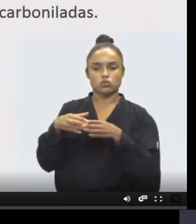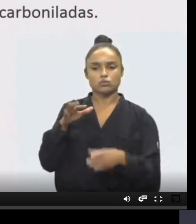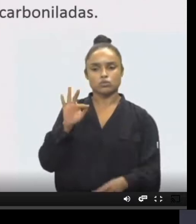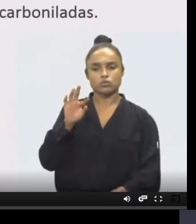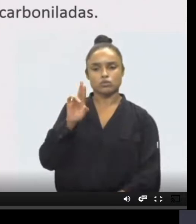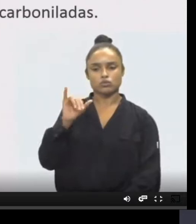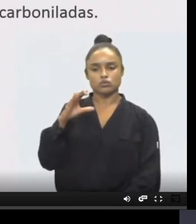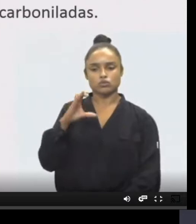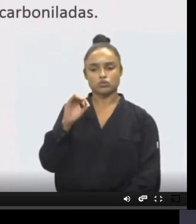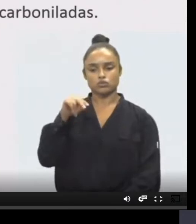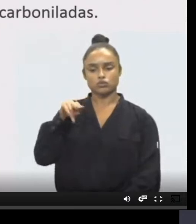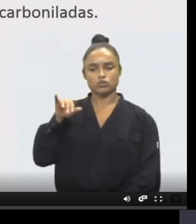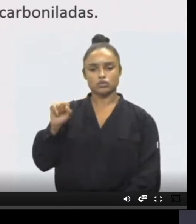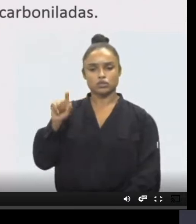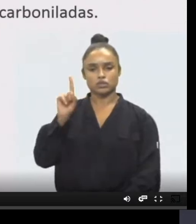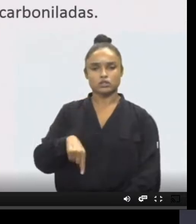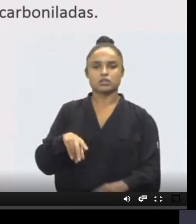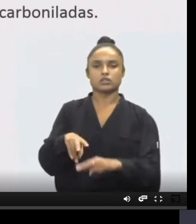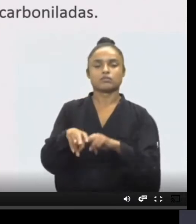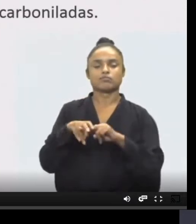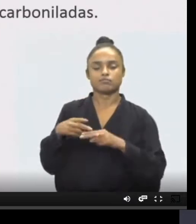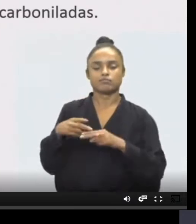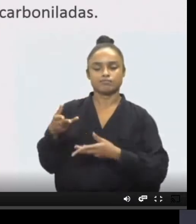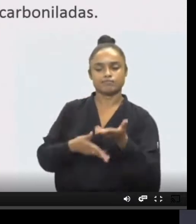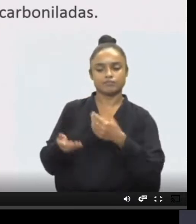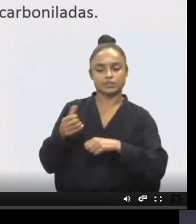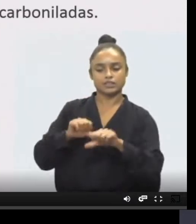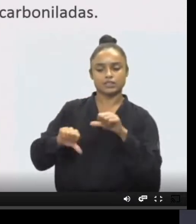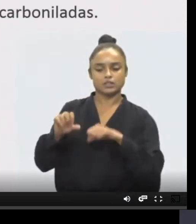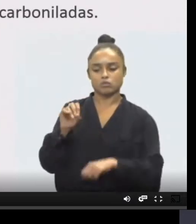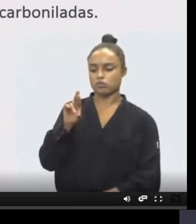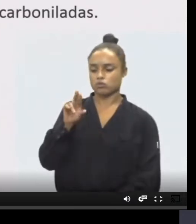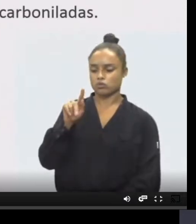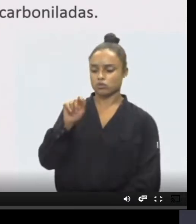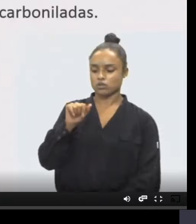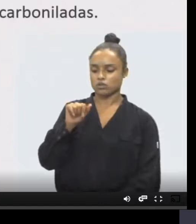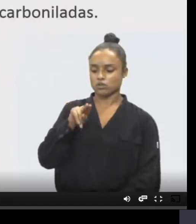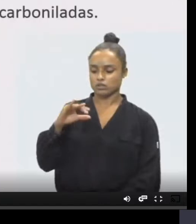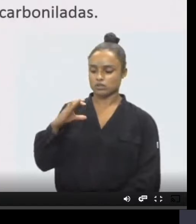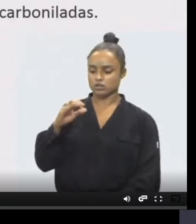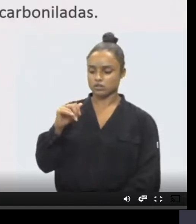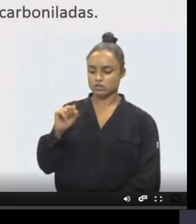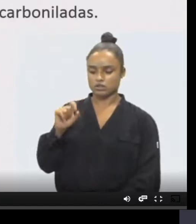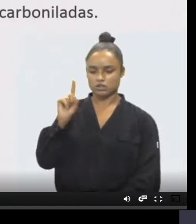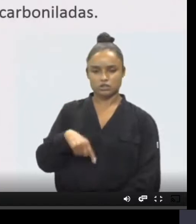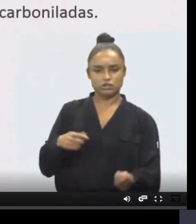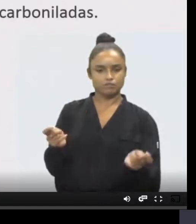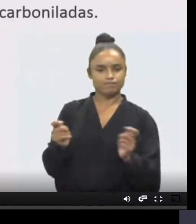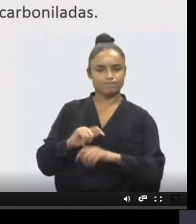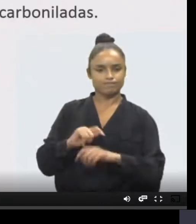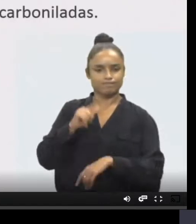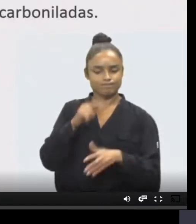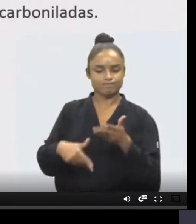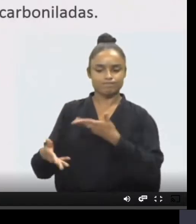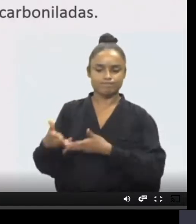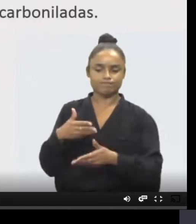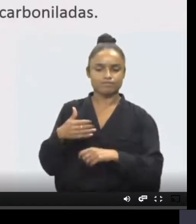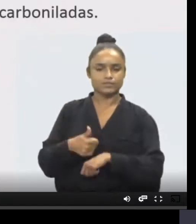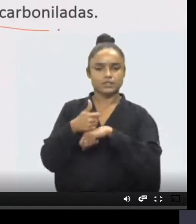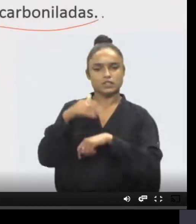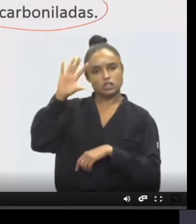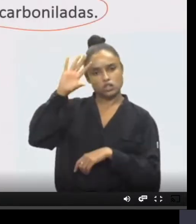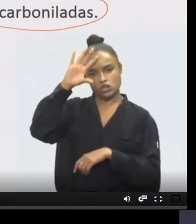funções orgânicas da química orgânica. Nesse ponto nós precisamos ser capazes de compreender as